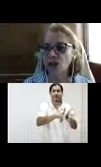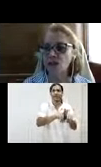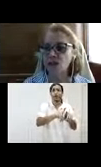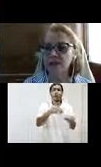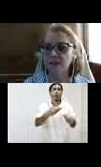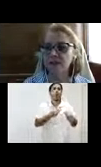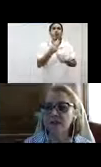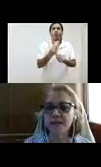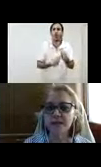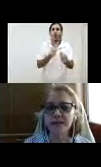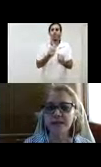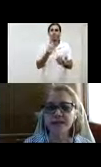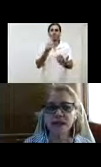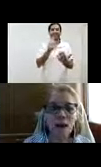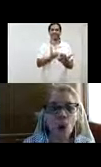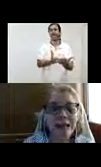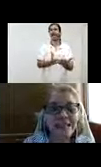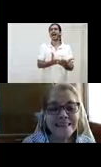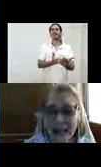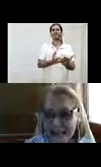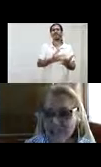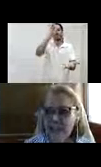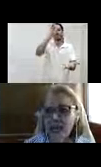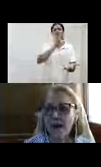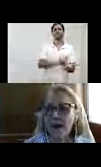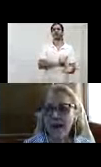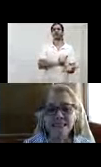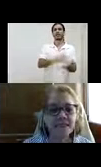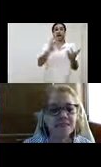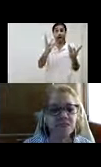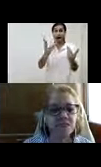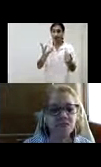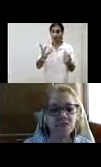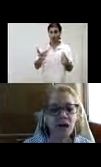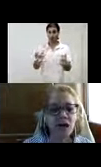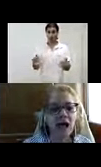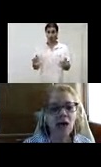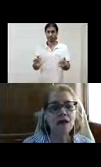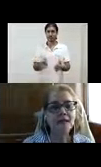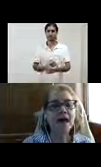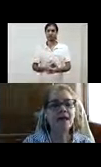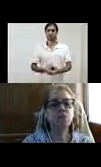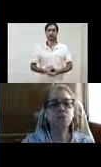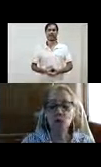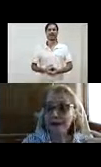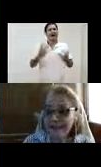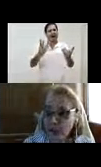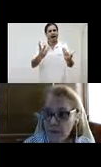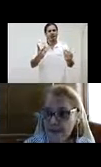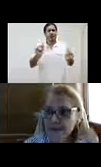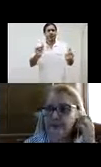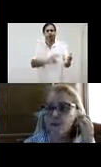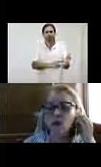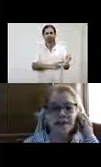território onde vive. Então, a qualidade, ela aparece nesse sentido, a qualidade, porque é uma